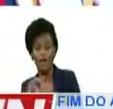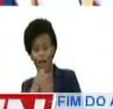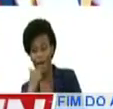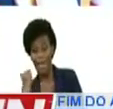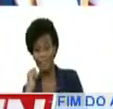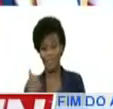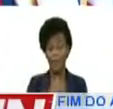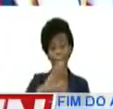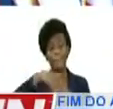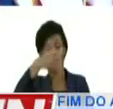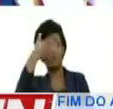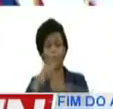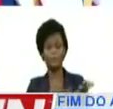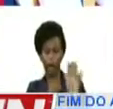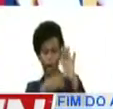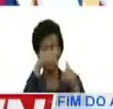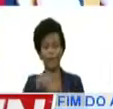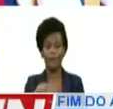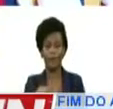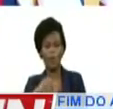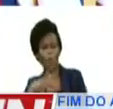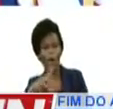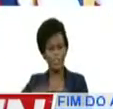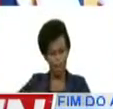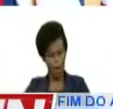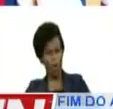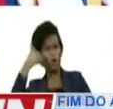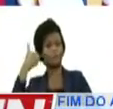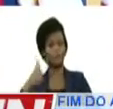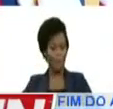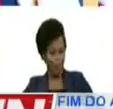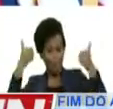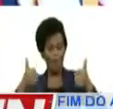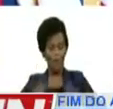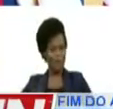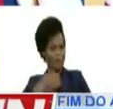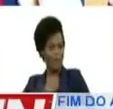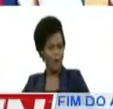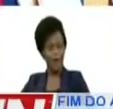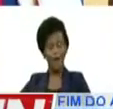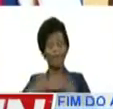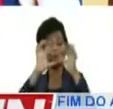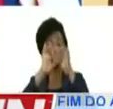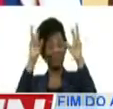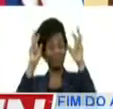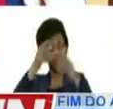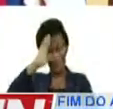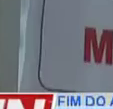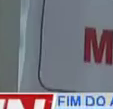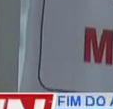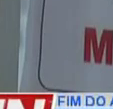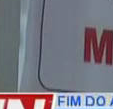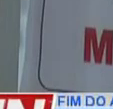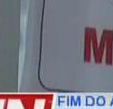da população, em suas principais referências, quase heróis, os bravos do